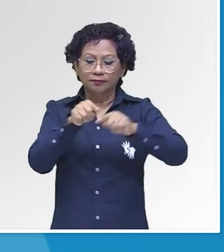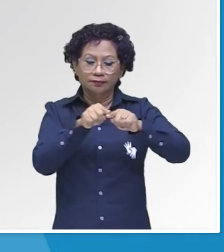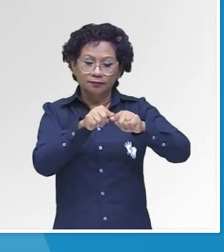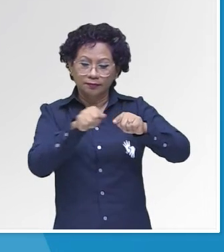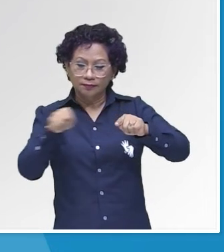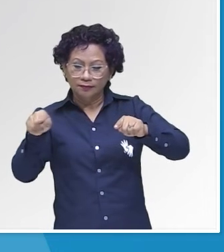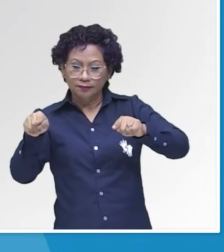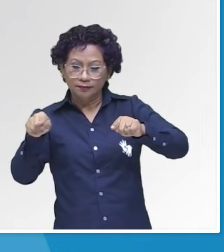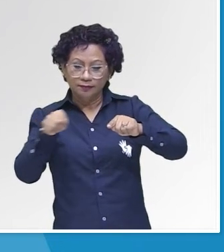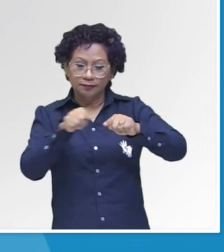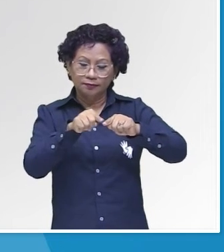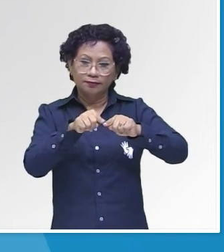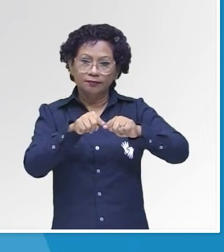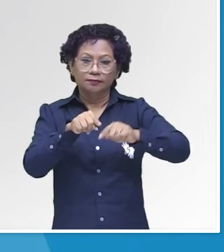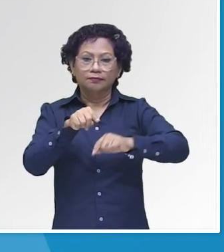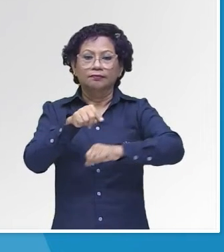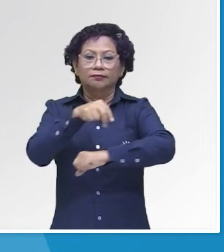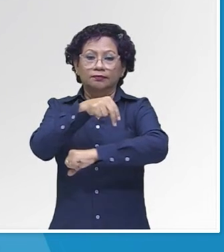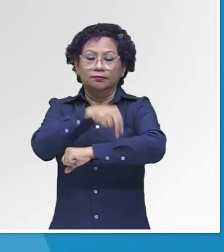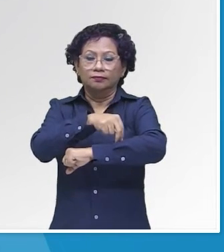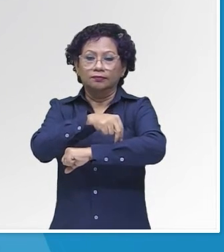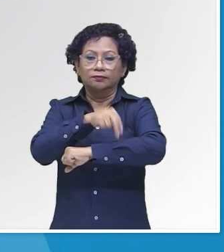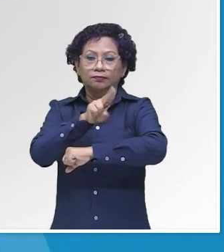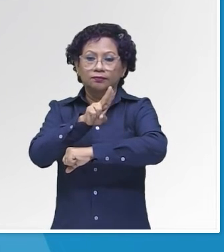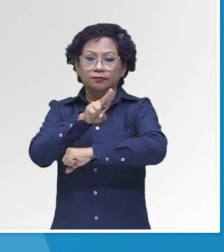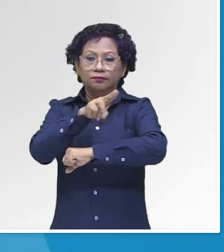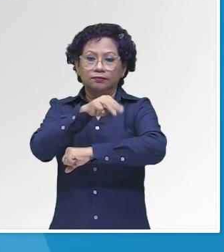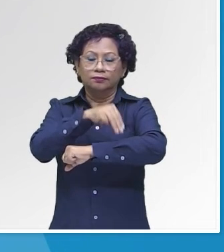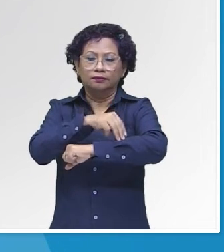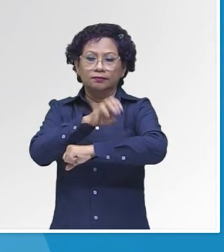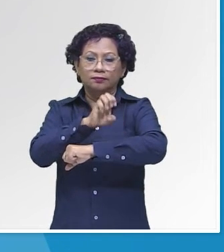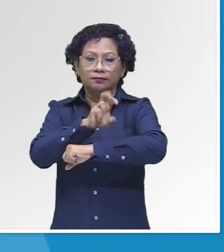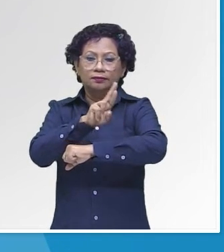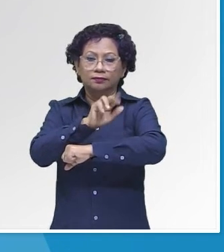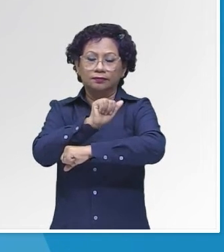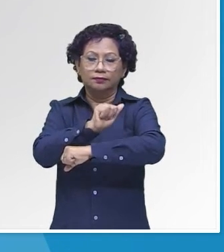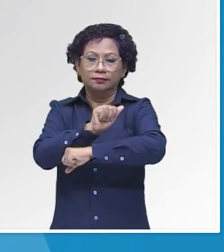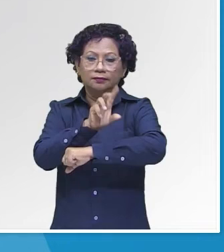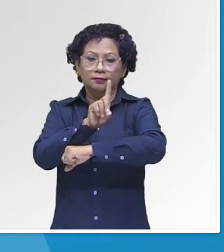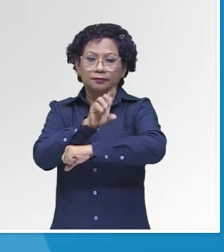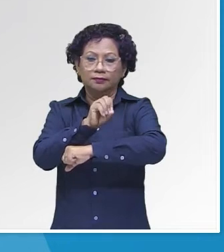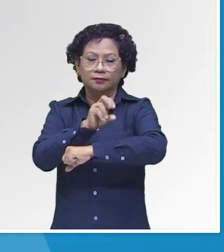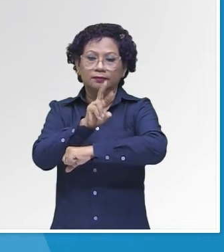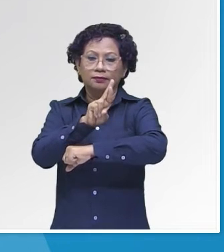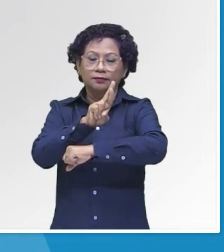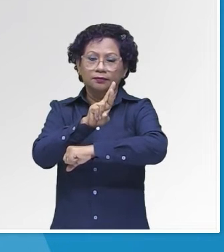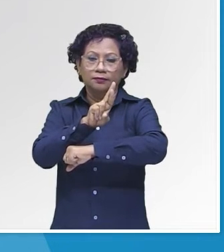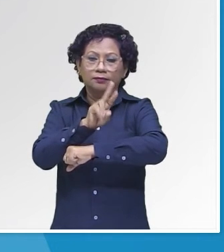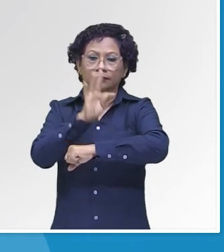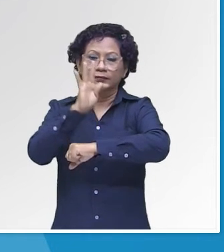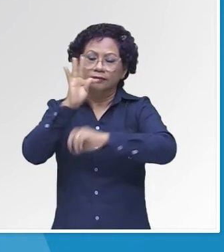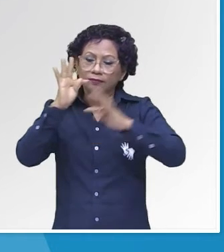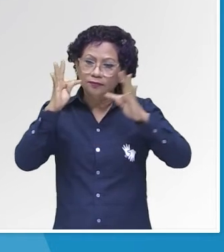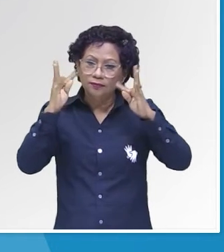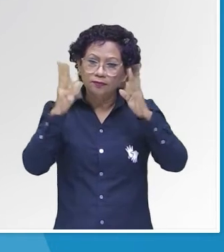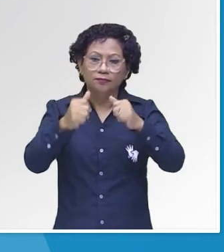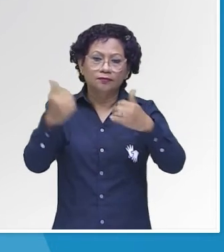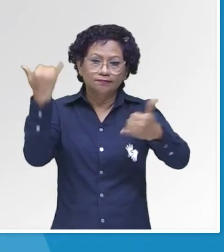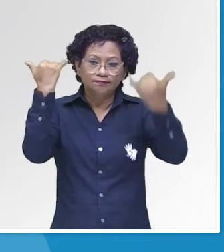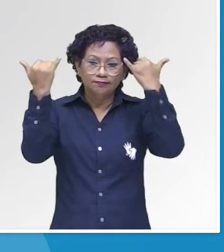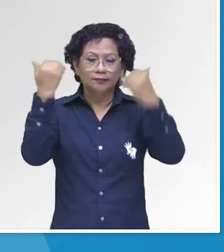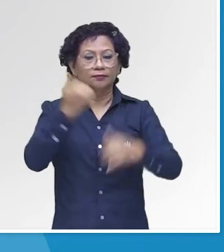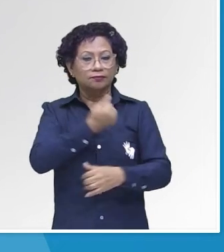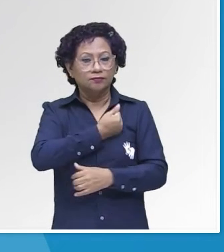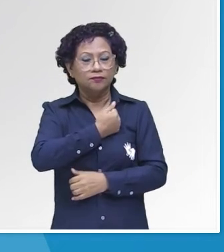não precisa fazer o rol, né? Não precisa organizar ou na forma crescente ou decrescente, não tem essa necessidade porque a gente está somando,